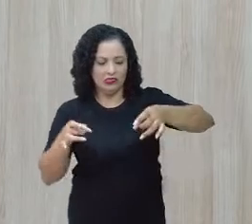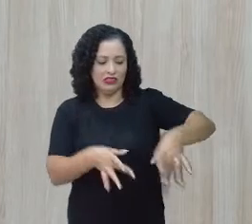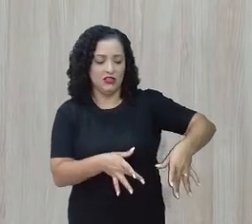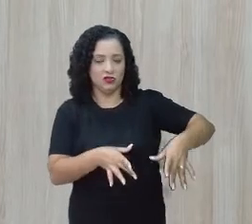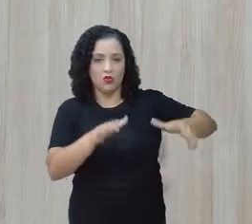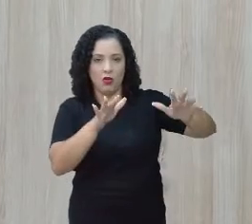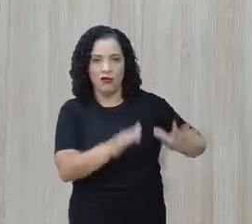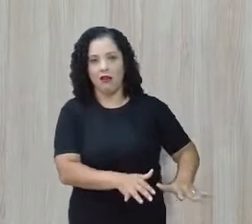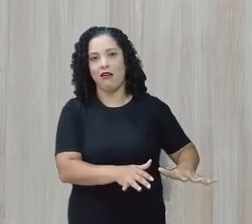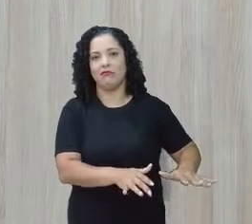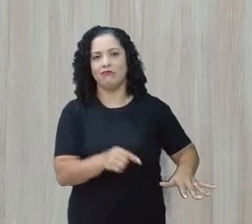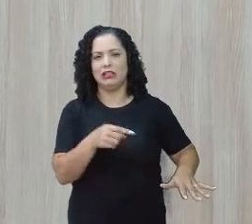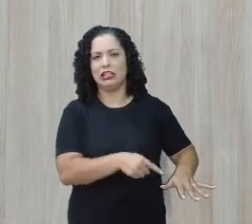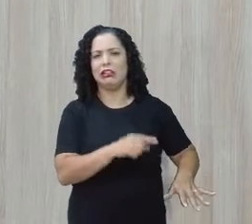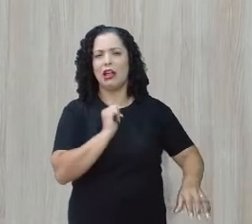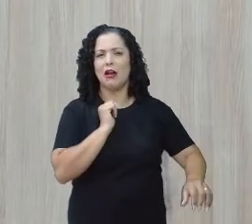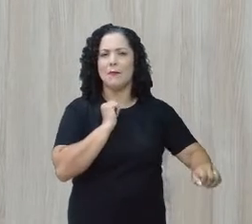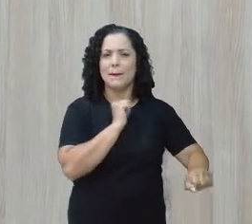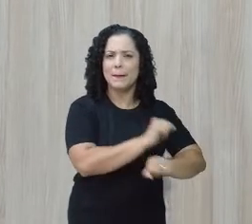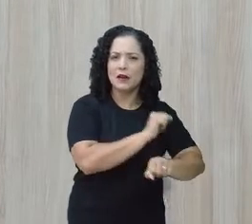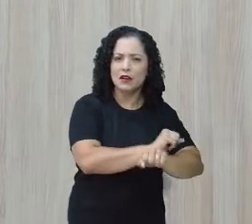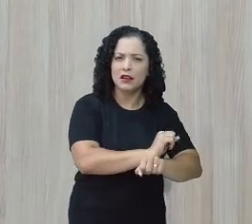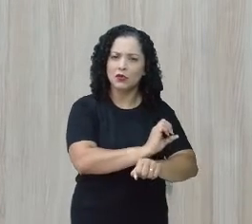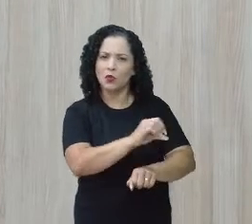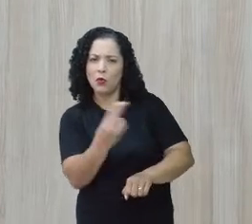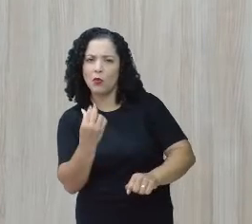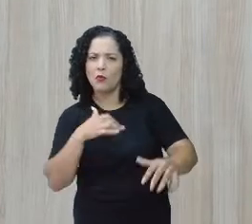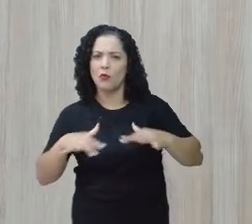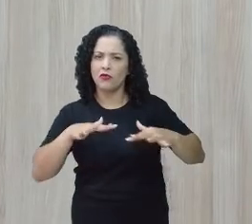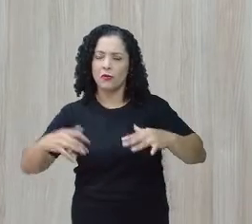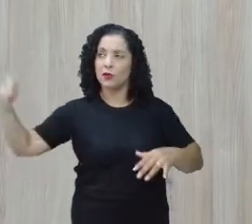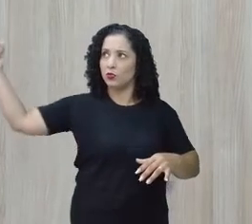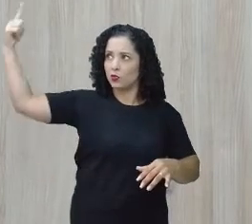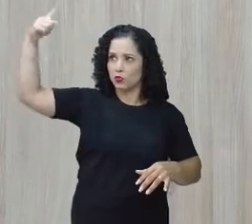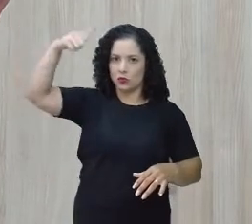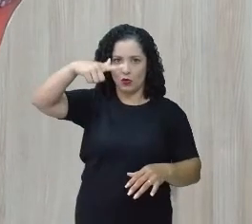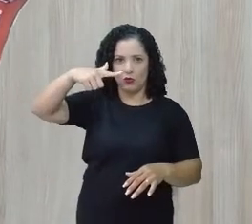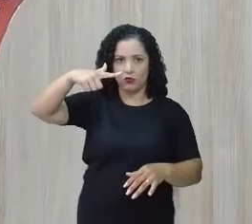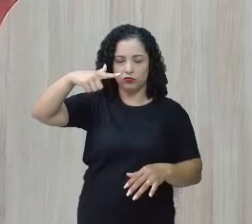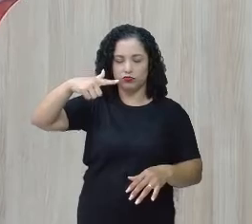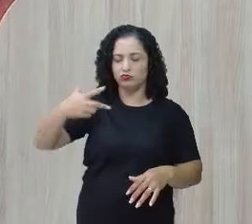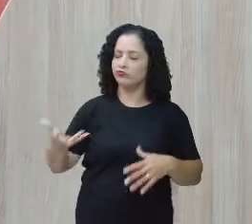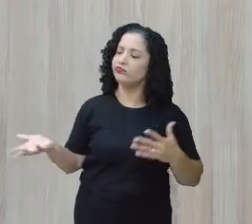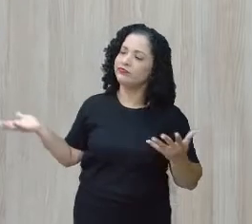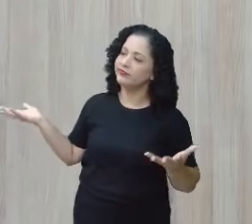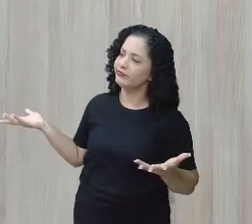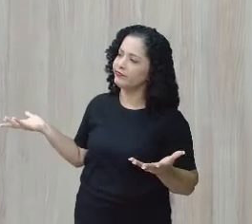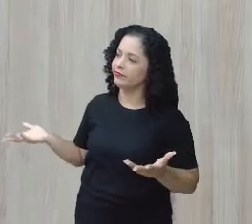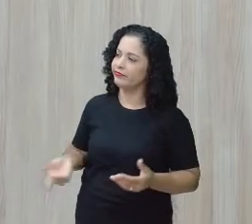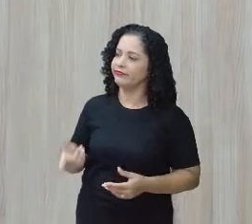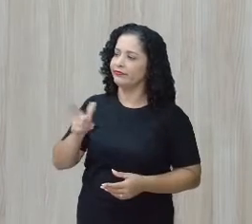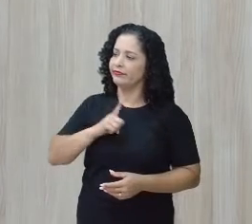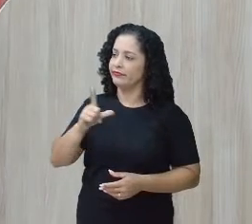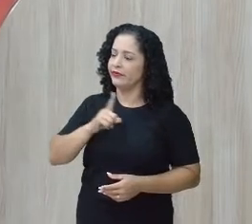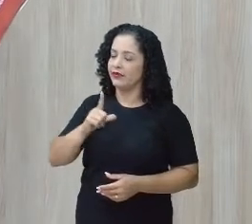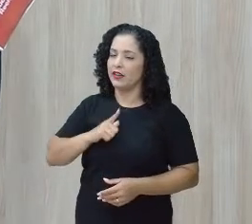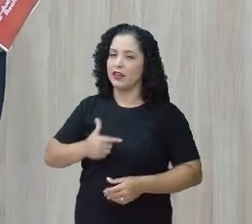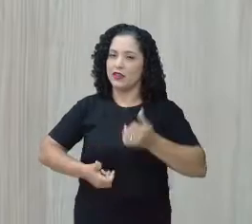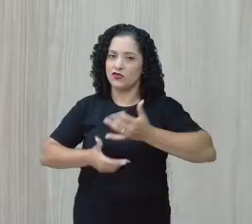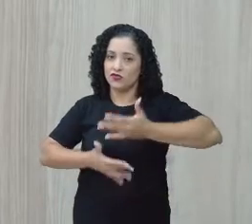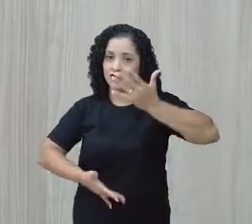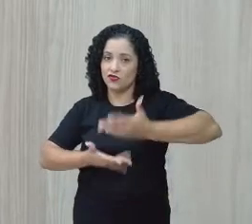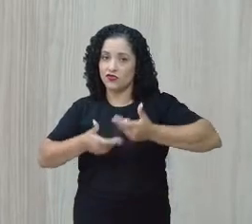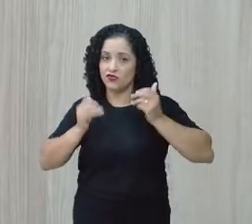ele está em movimento ou em repouso em relação ao Sol. E aí, professora Cláudia, será que apareceu alguma coisa aí de resposta?